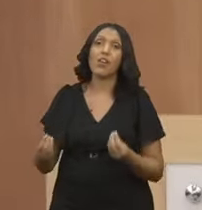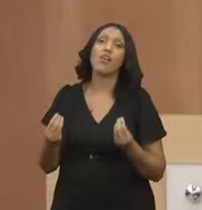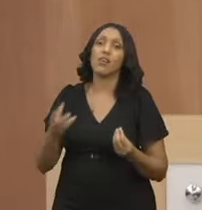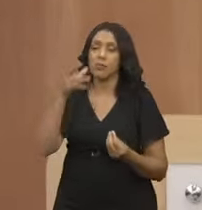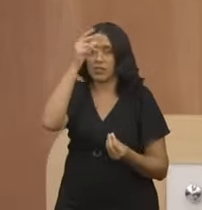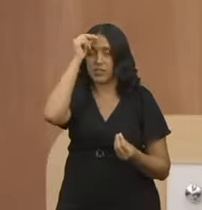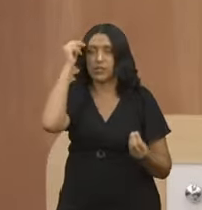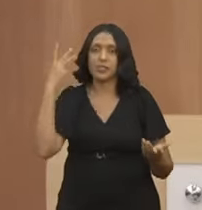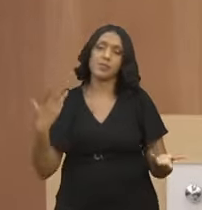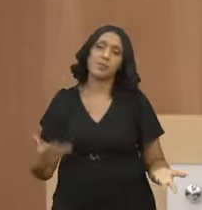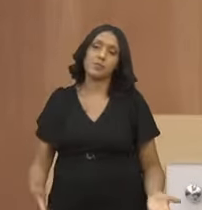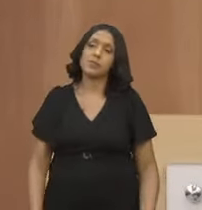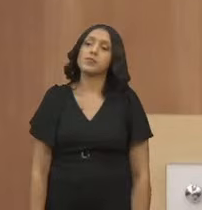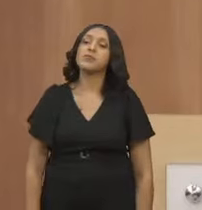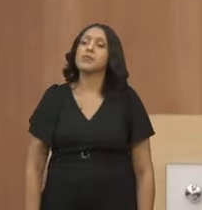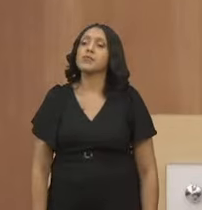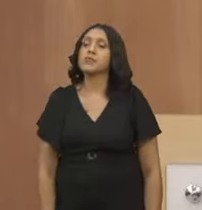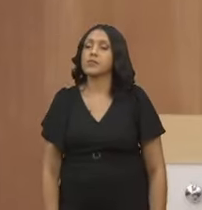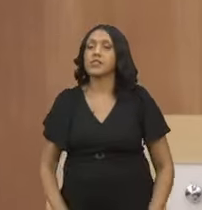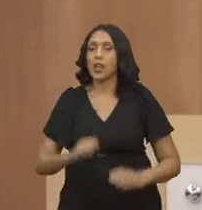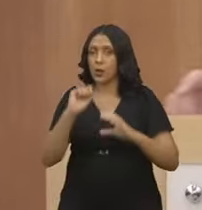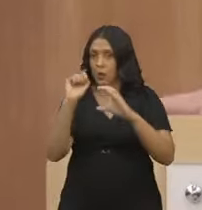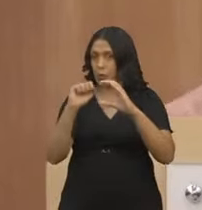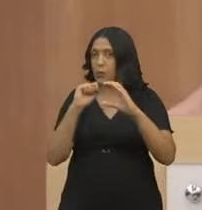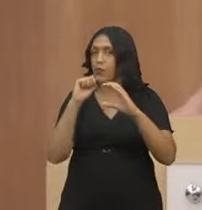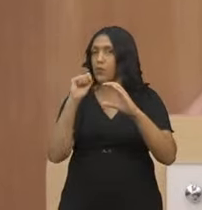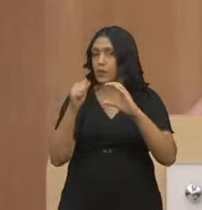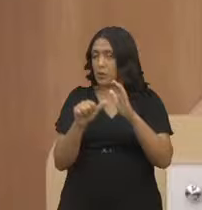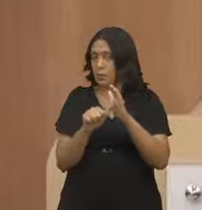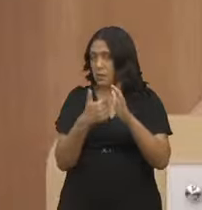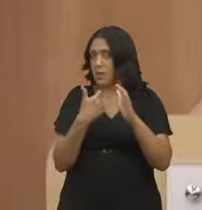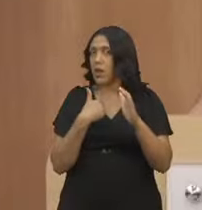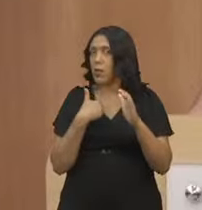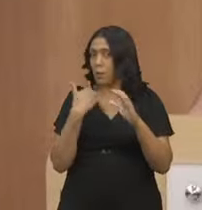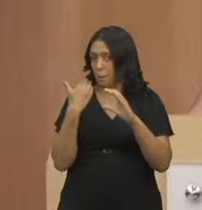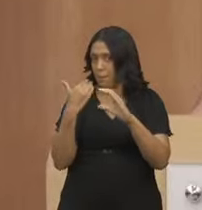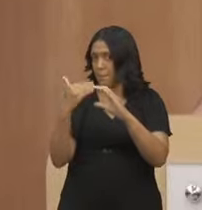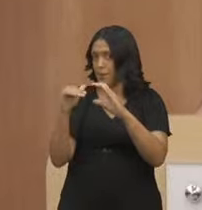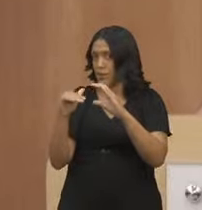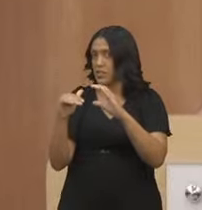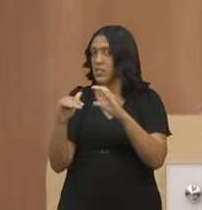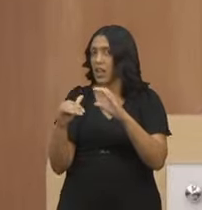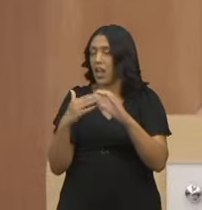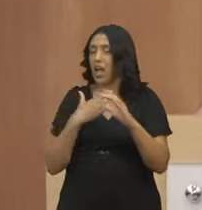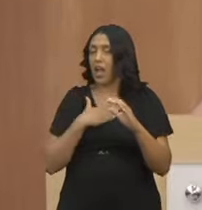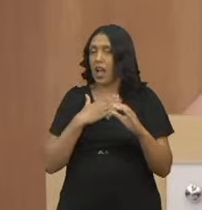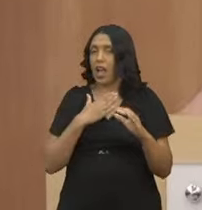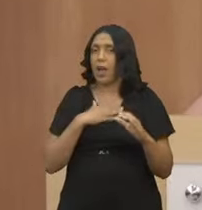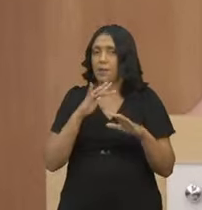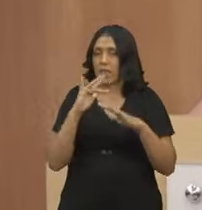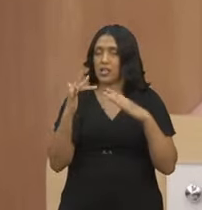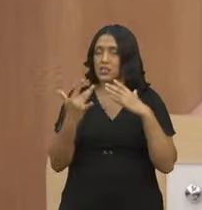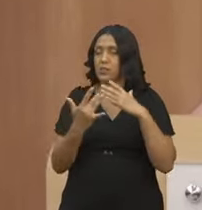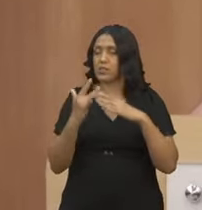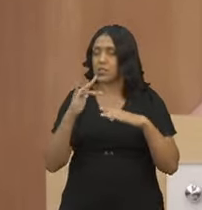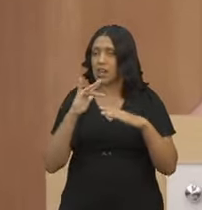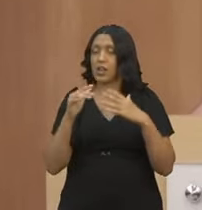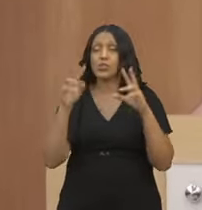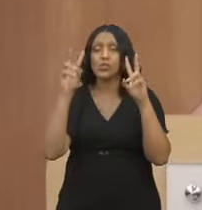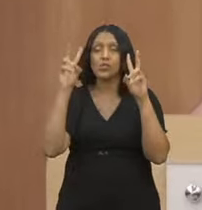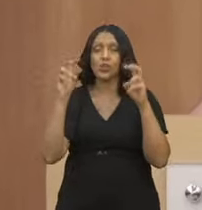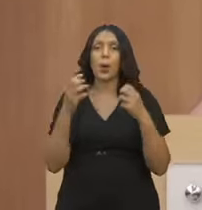Esse é o primeiro vídeo que a gente postou falando sobre essa questão da merenda, que é uma questão que eu considero uma das maiores atrocidades que já foi